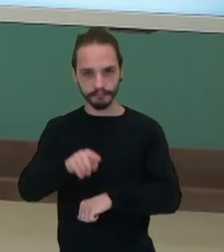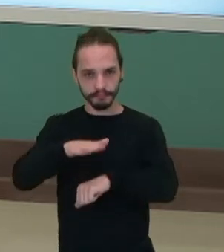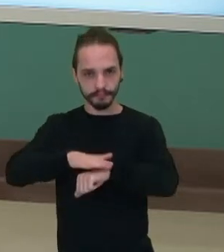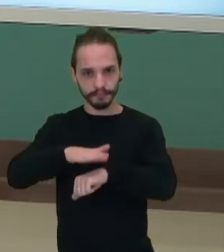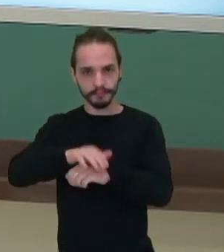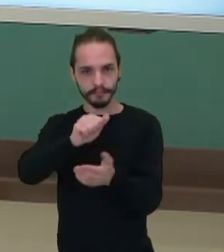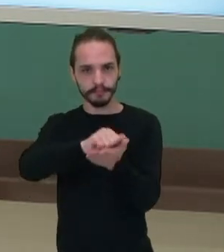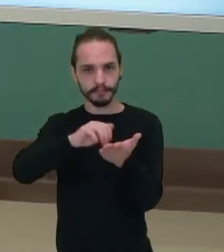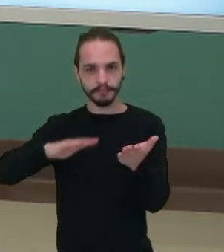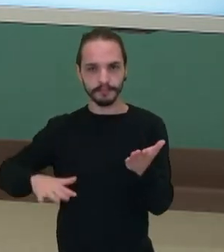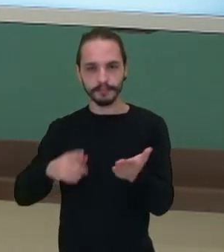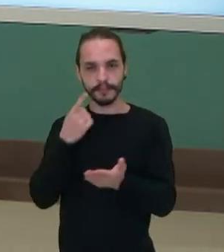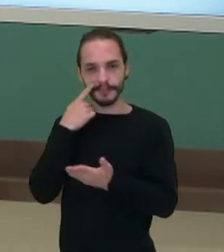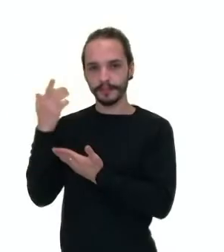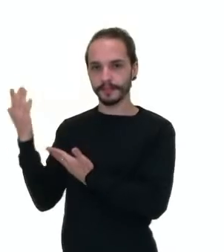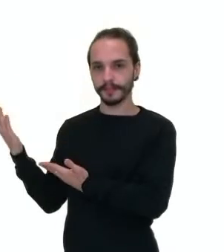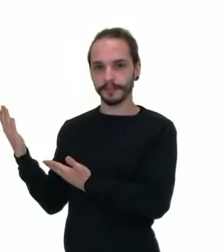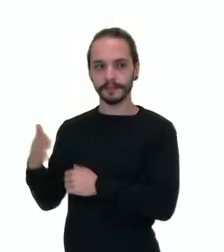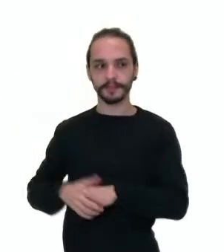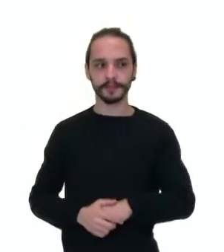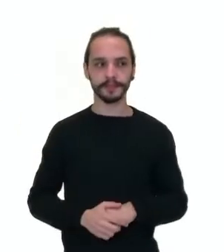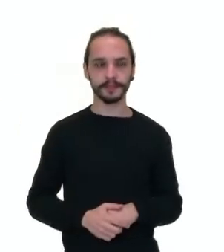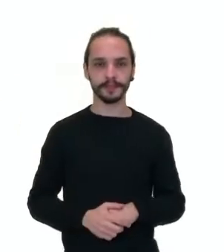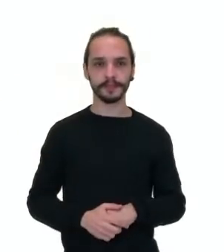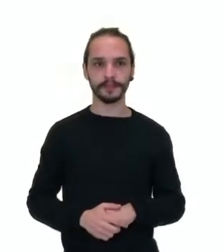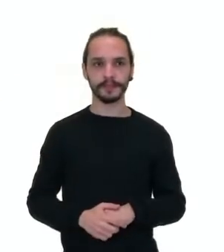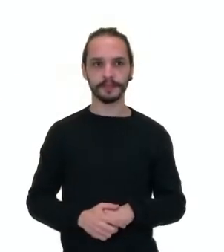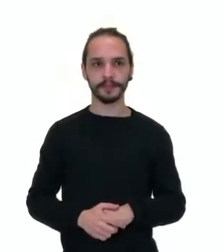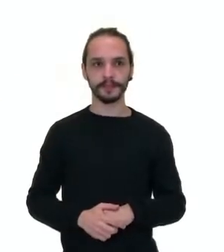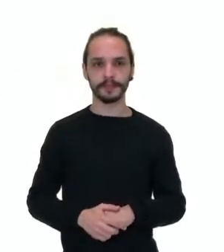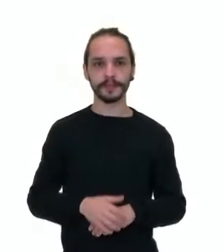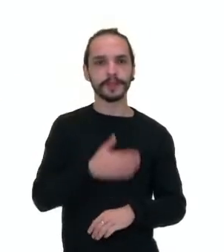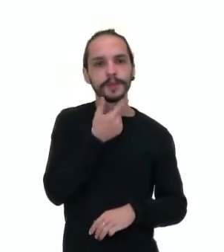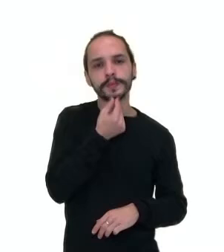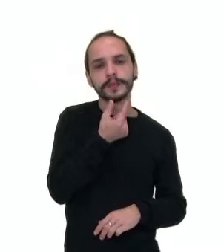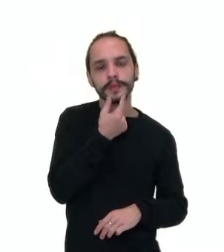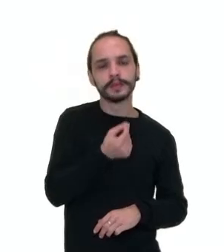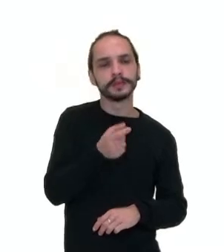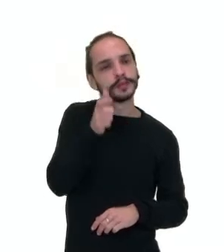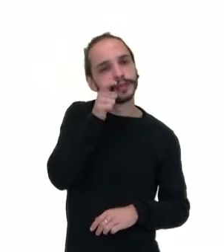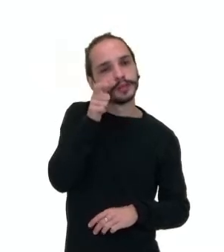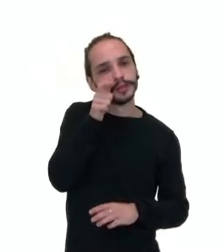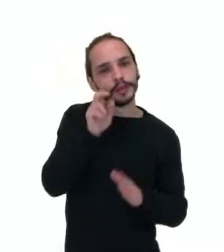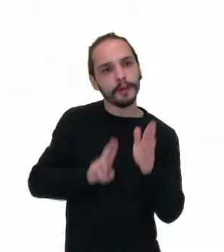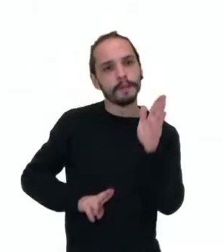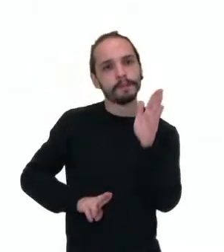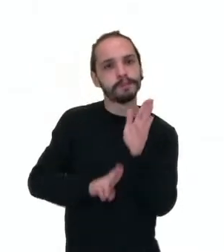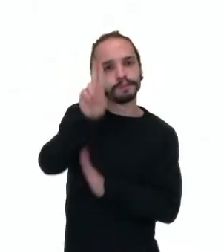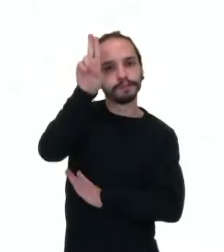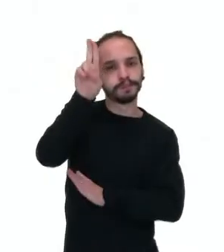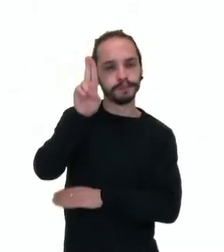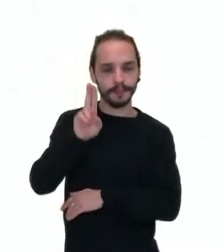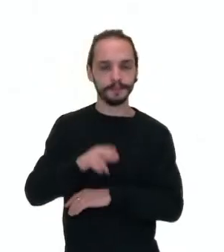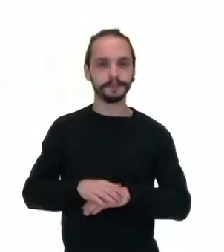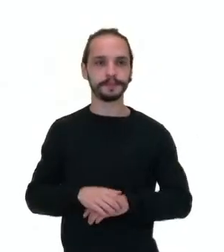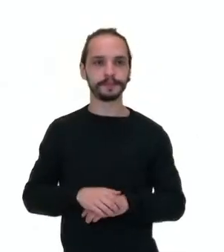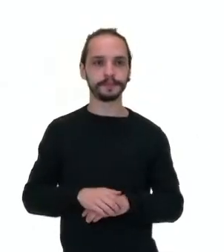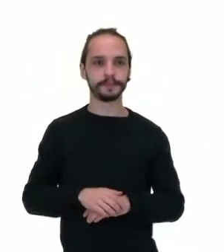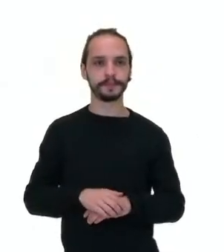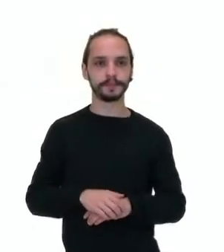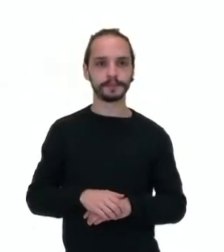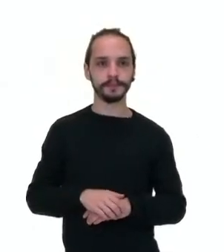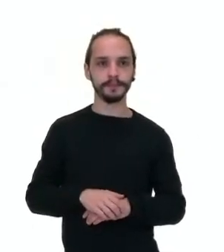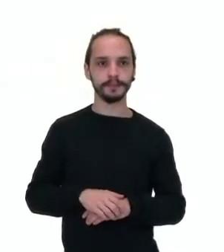para vocês aqui que diz o seguinte. O Joãozinho estava assistindo, né, o lançamento do foguete da SpaceX. Ela,